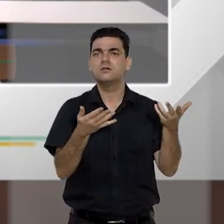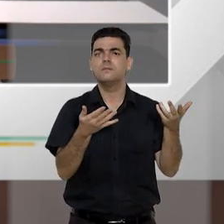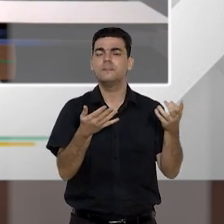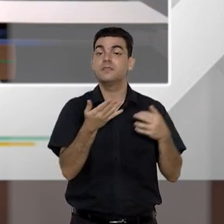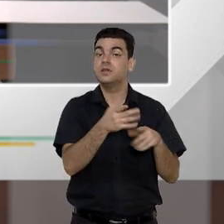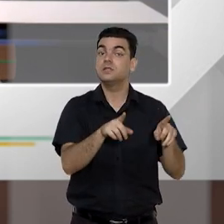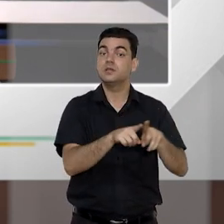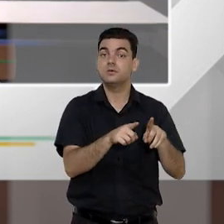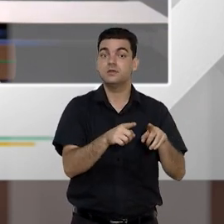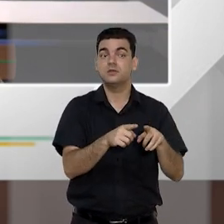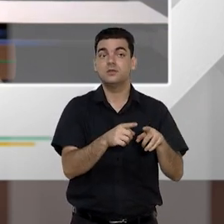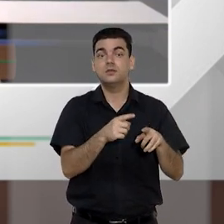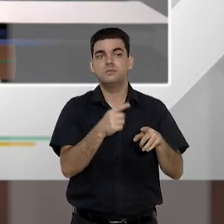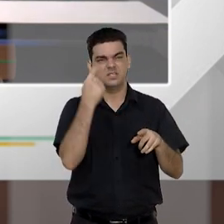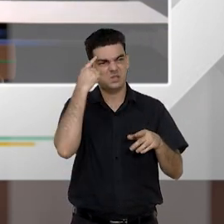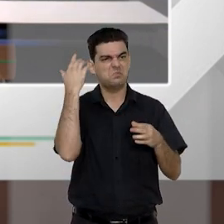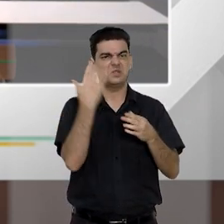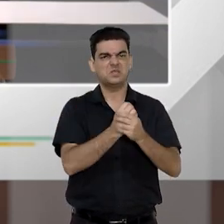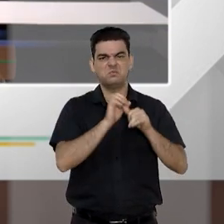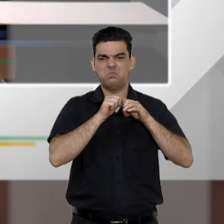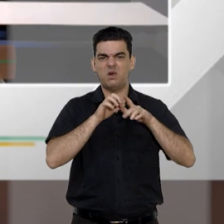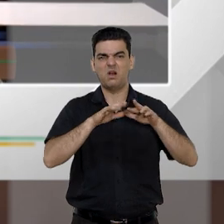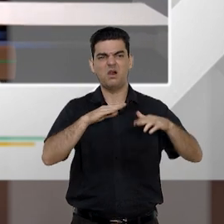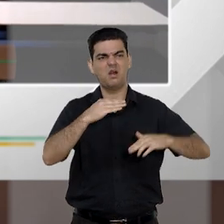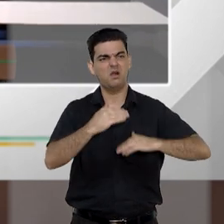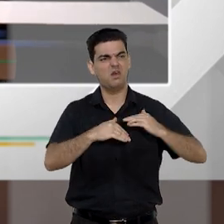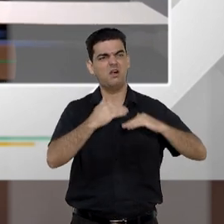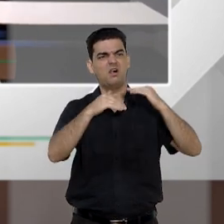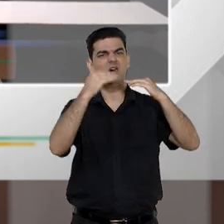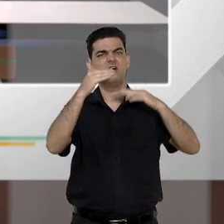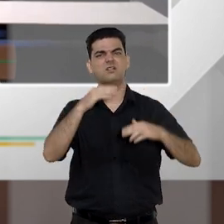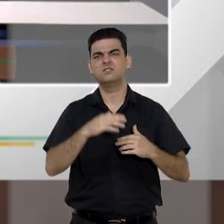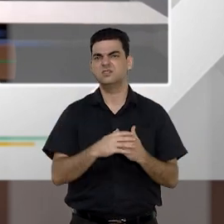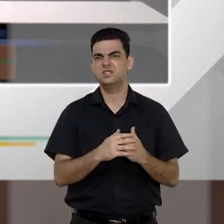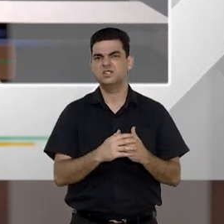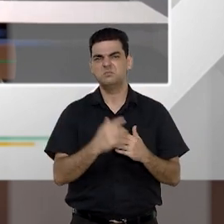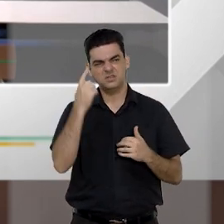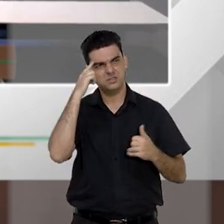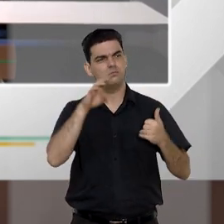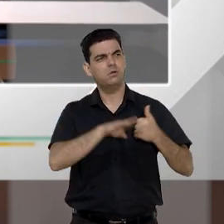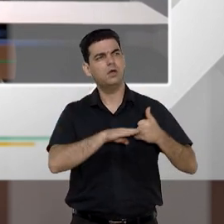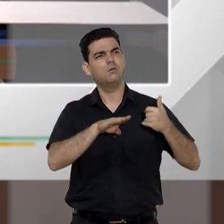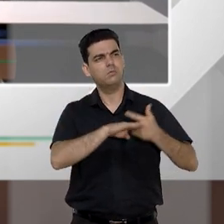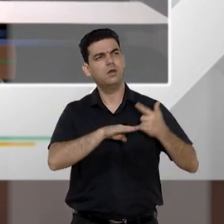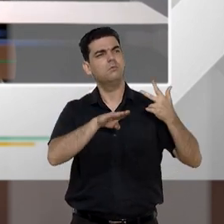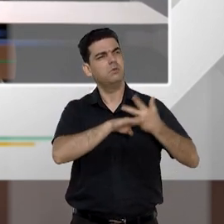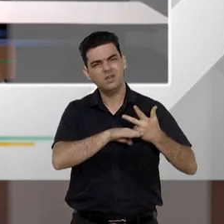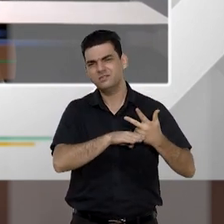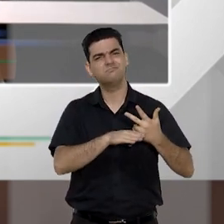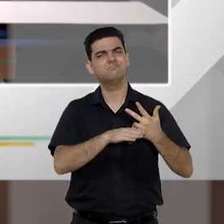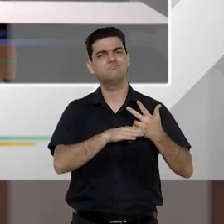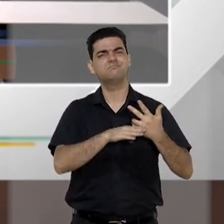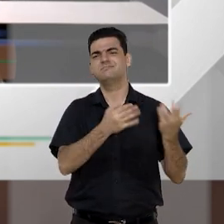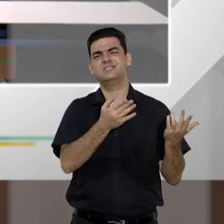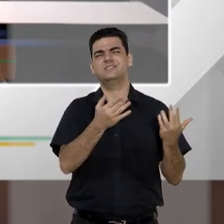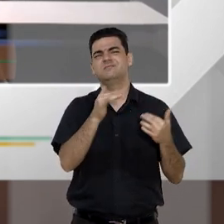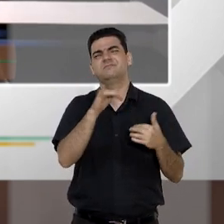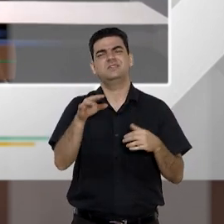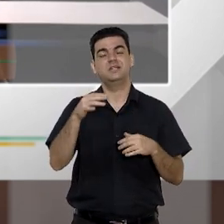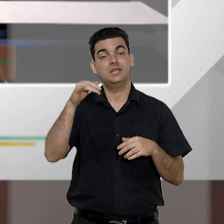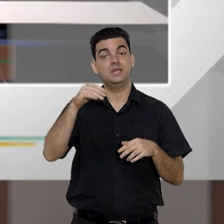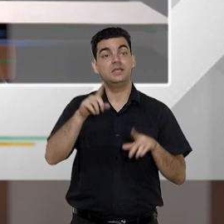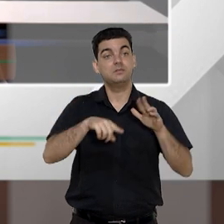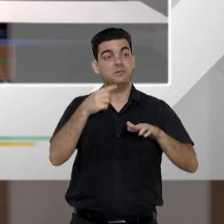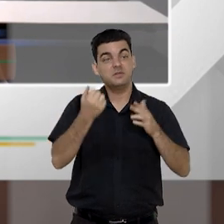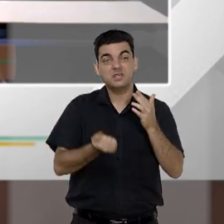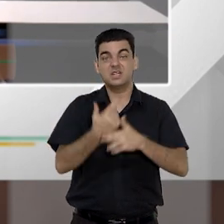célere, impede a dilação do processo, do trâmite processual em qualquer das instâncias, né? Bem